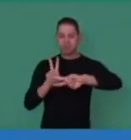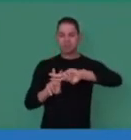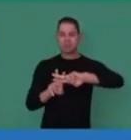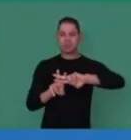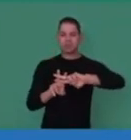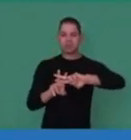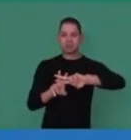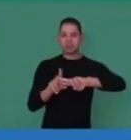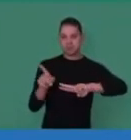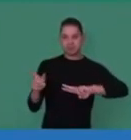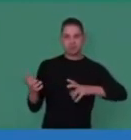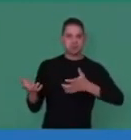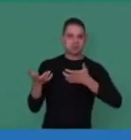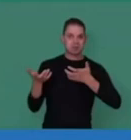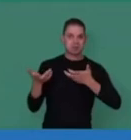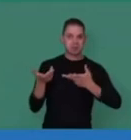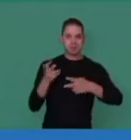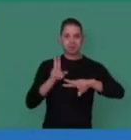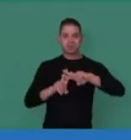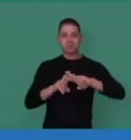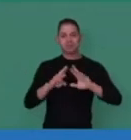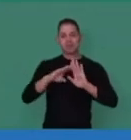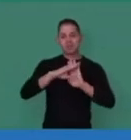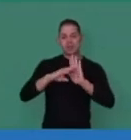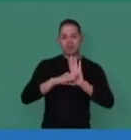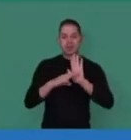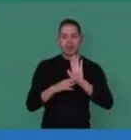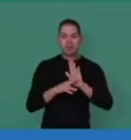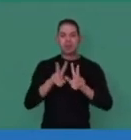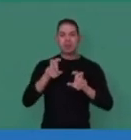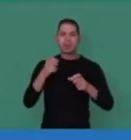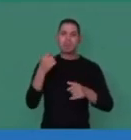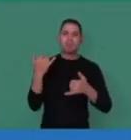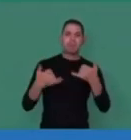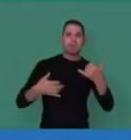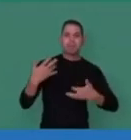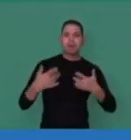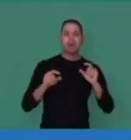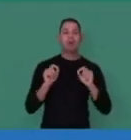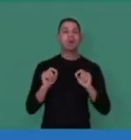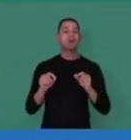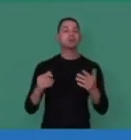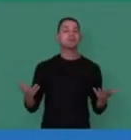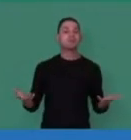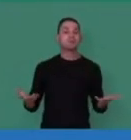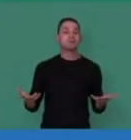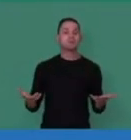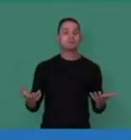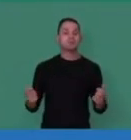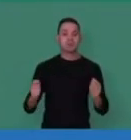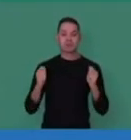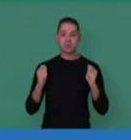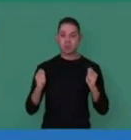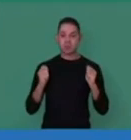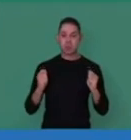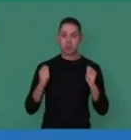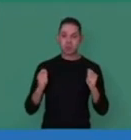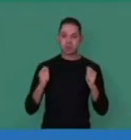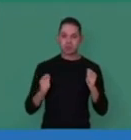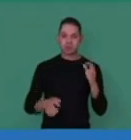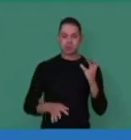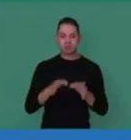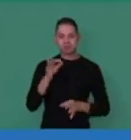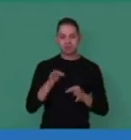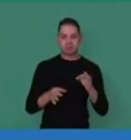eles querem, eles vão ter pauta de quê? Vão ter que mostrar serviço. Então eu acho que quem tem mais torcer para que se faça